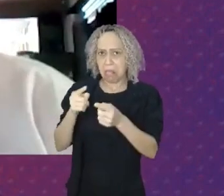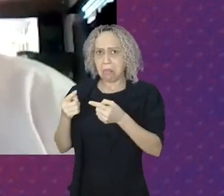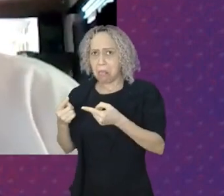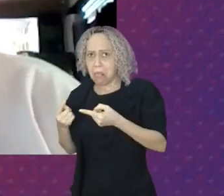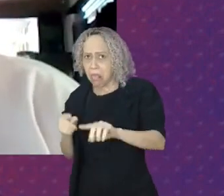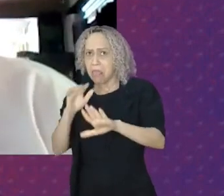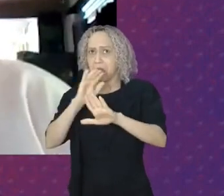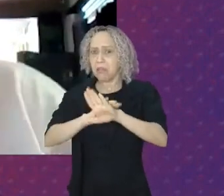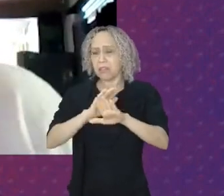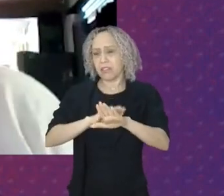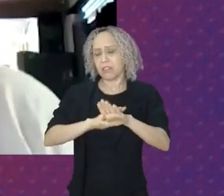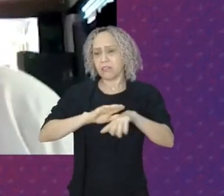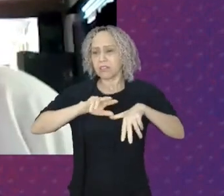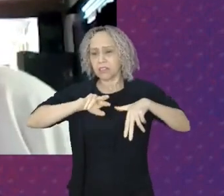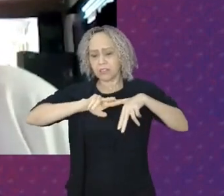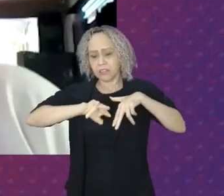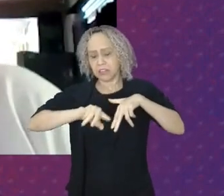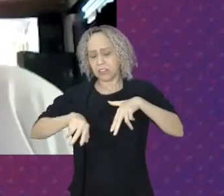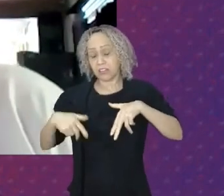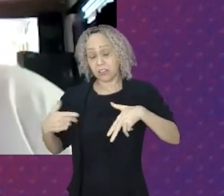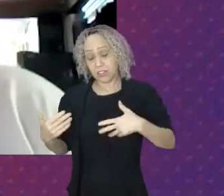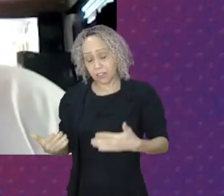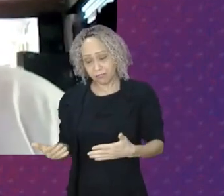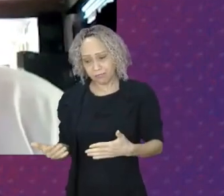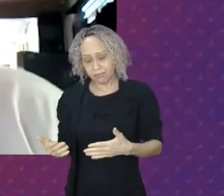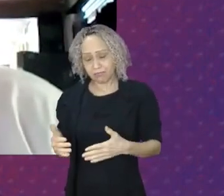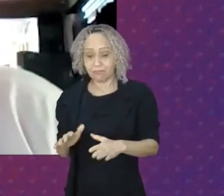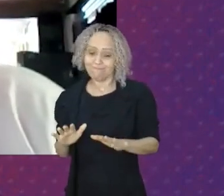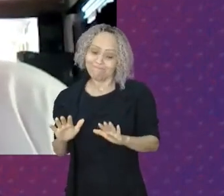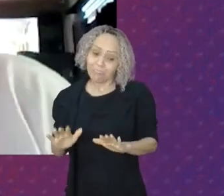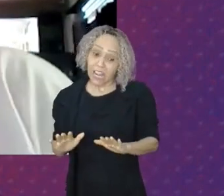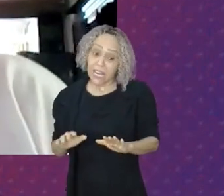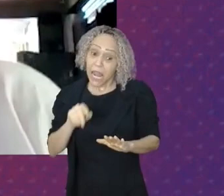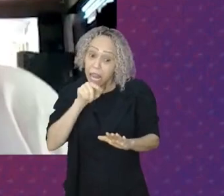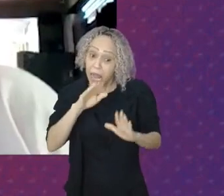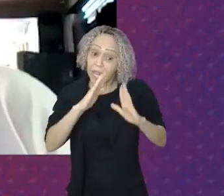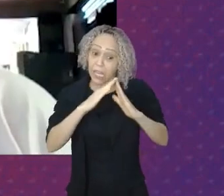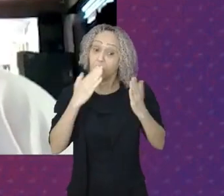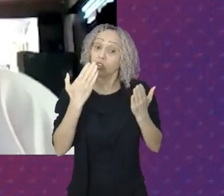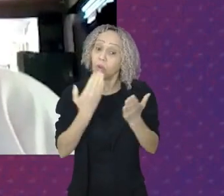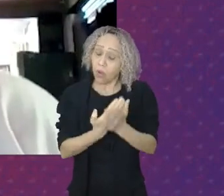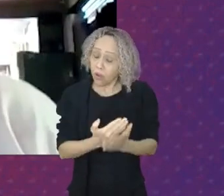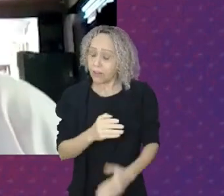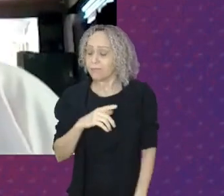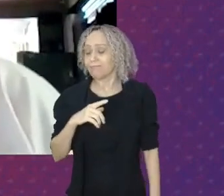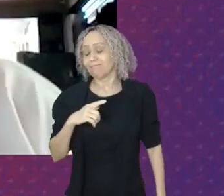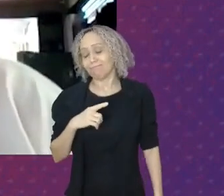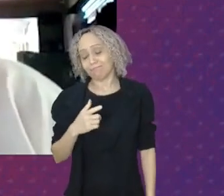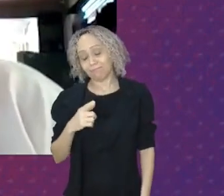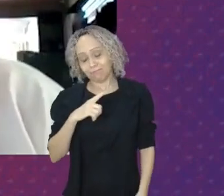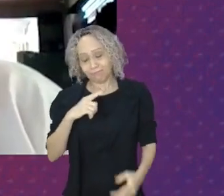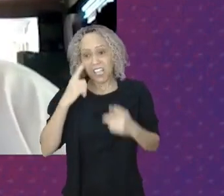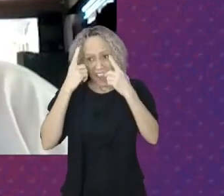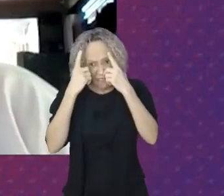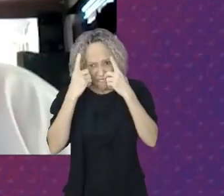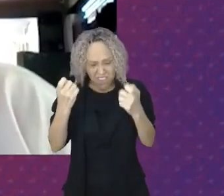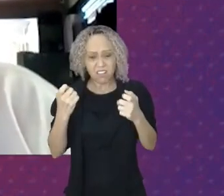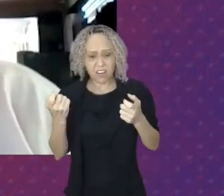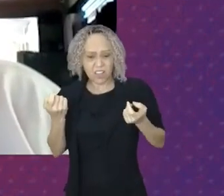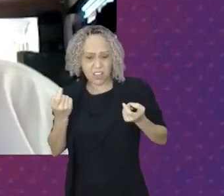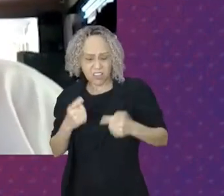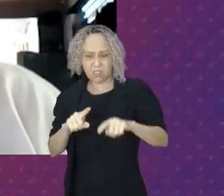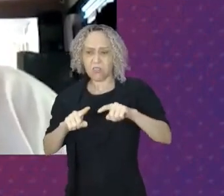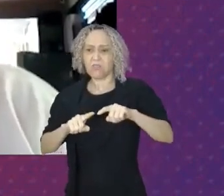frente, mas que na escola ela já está posta. Enquanto essa ideologia de gênero está posta dentro da escola,